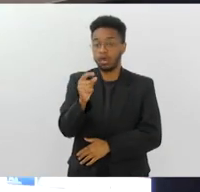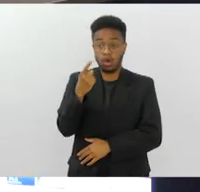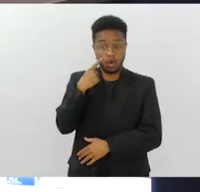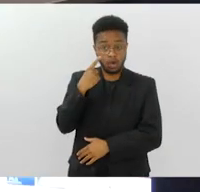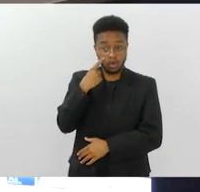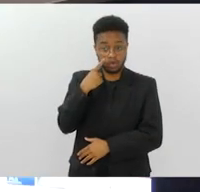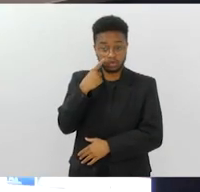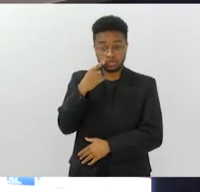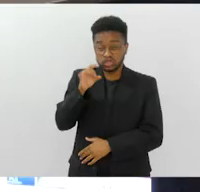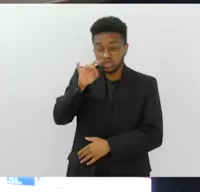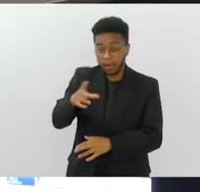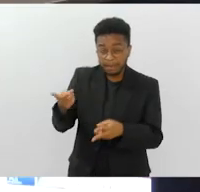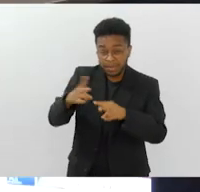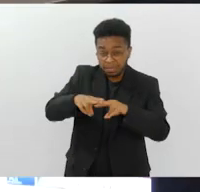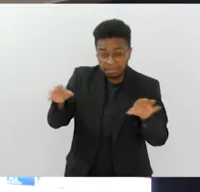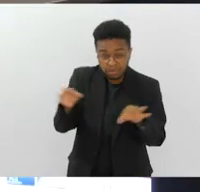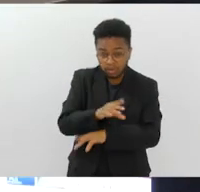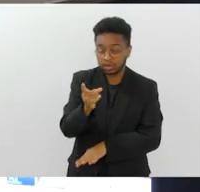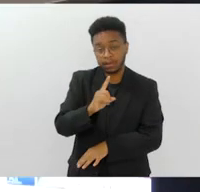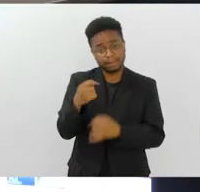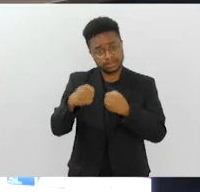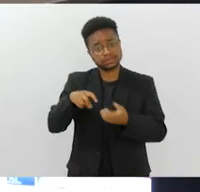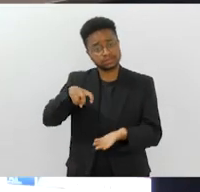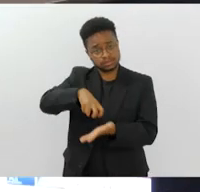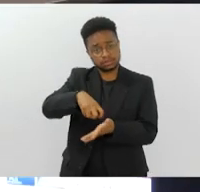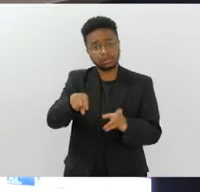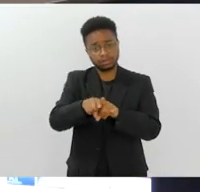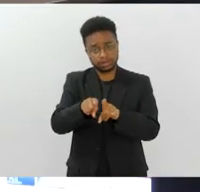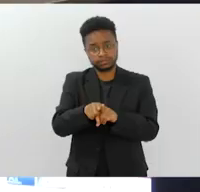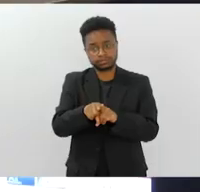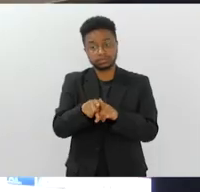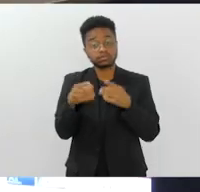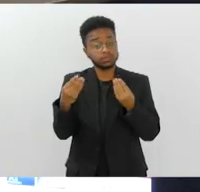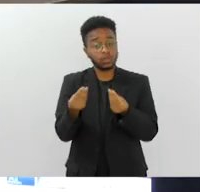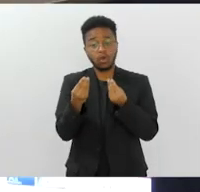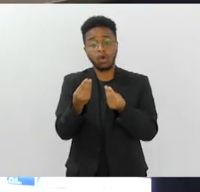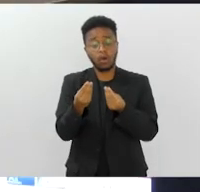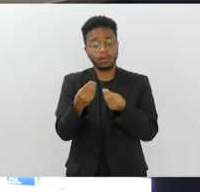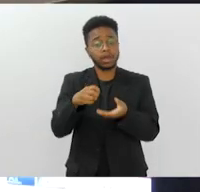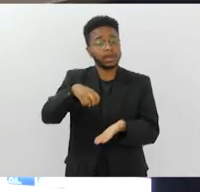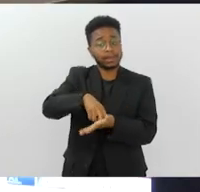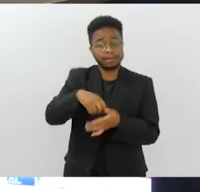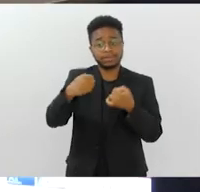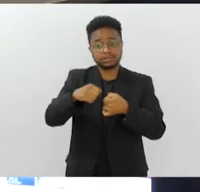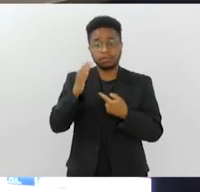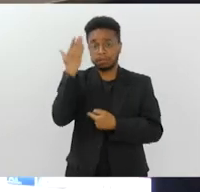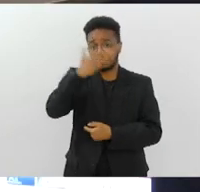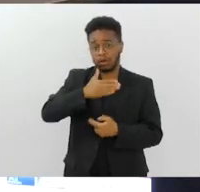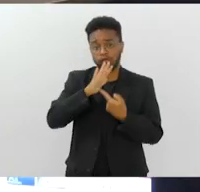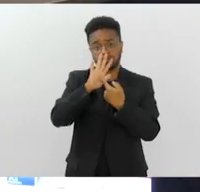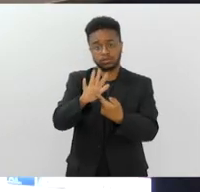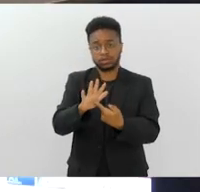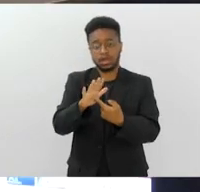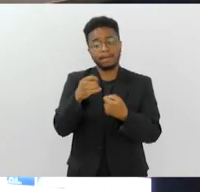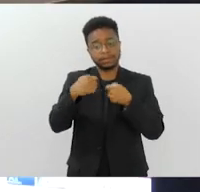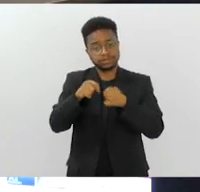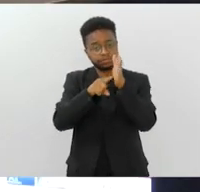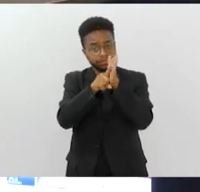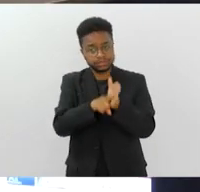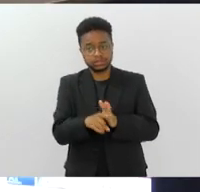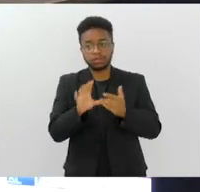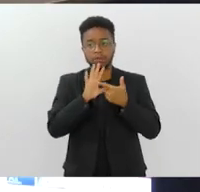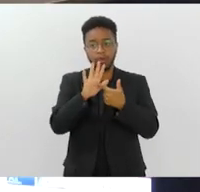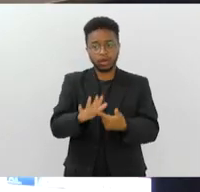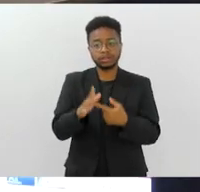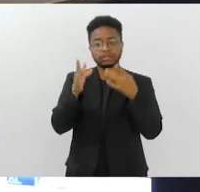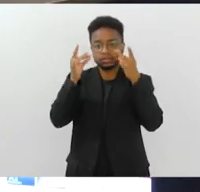basta prender tem que condenar e para condenar um crim Doo você tem que ter provas você tem que ter perícia você tem que ter